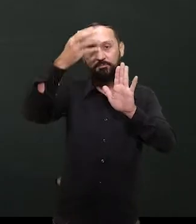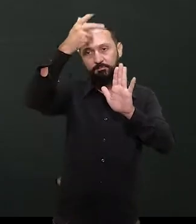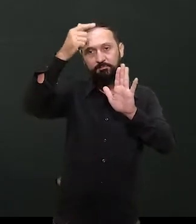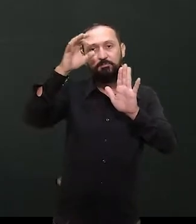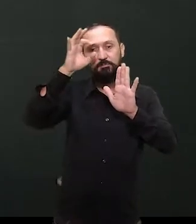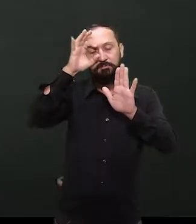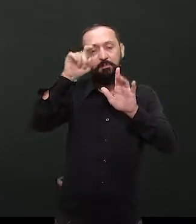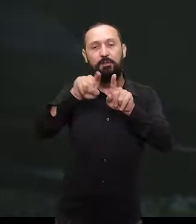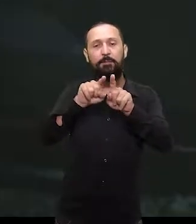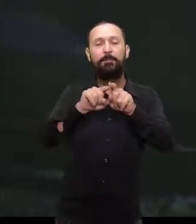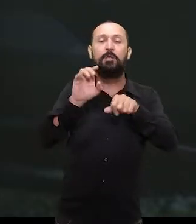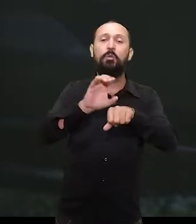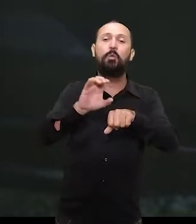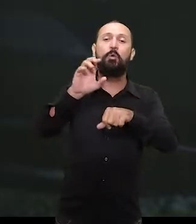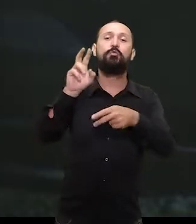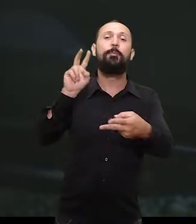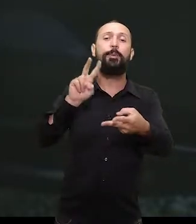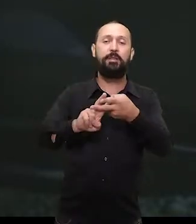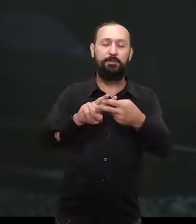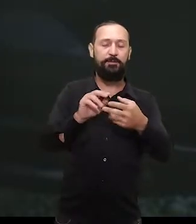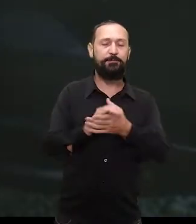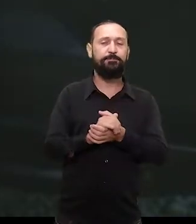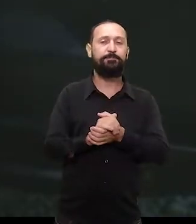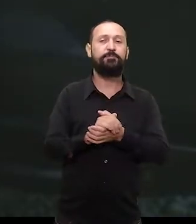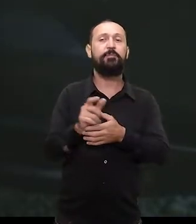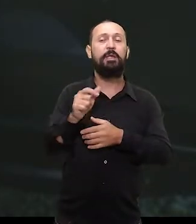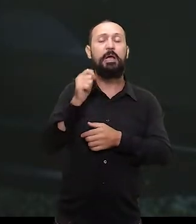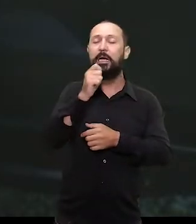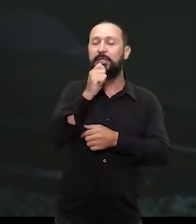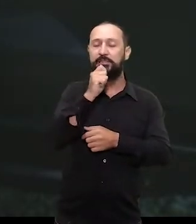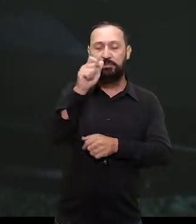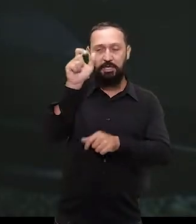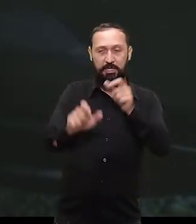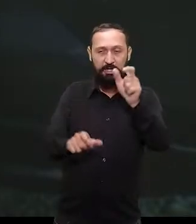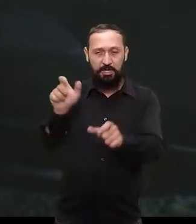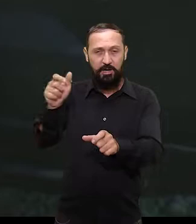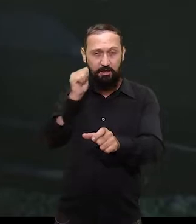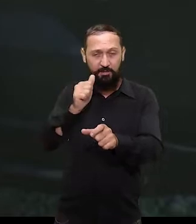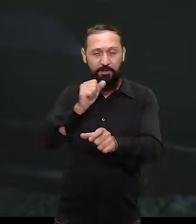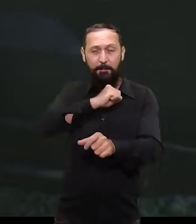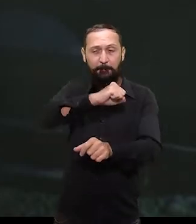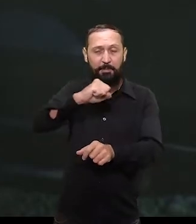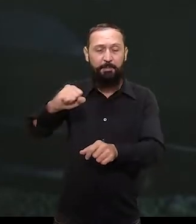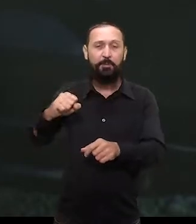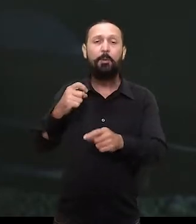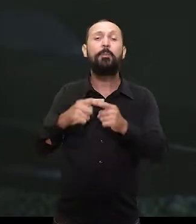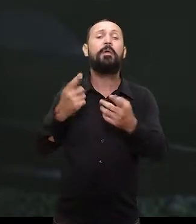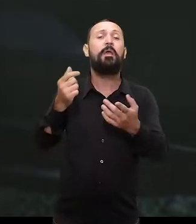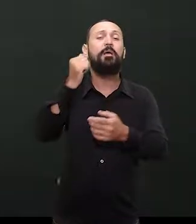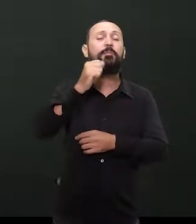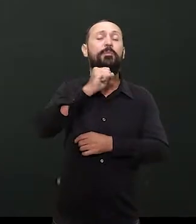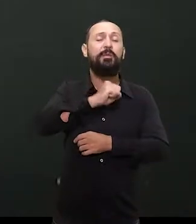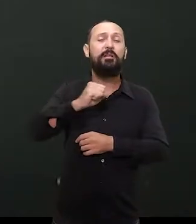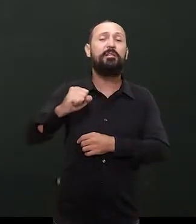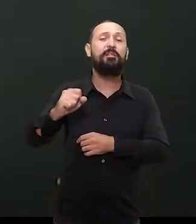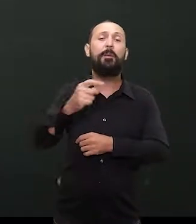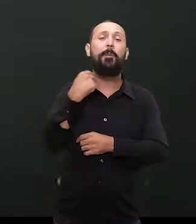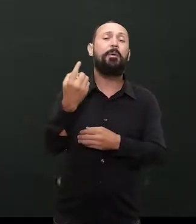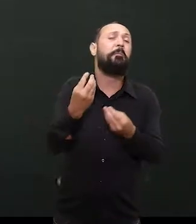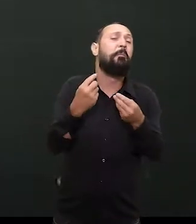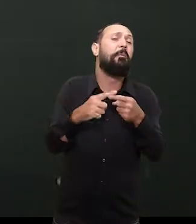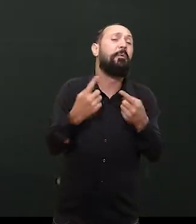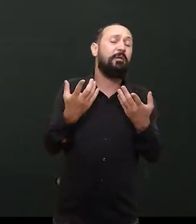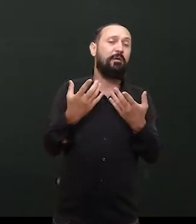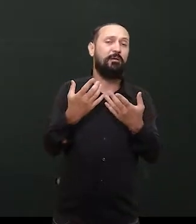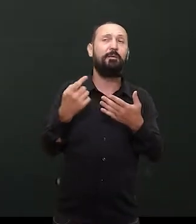como no código penal e Doutora o feminicídio ainda é uma preocupação né porque que as mulheres estão morrendo tanto então